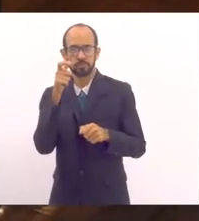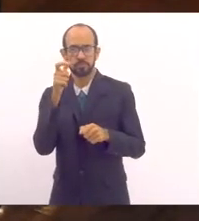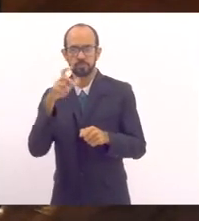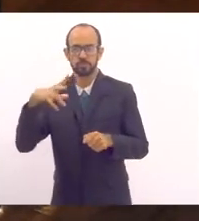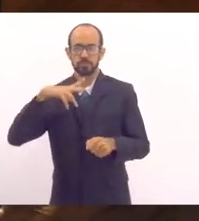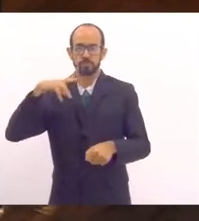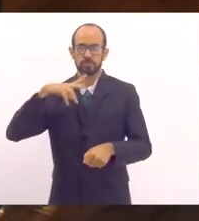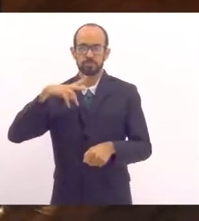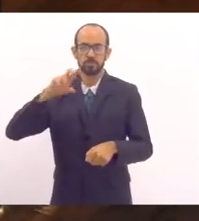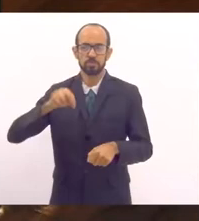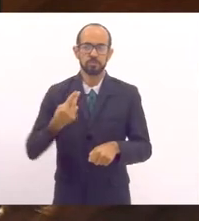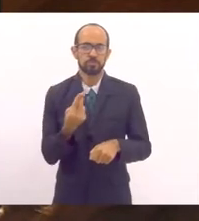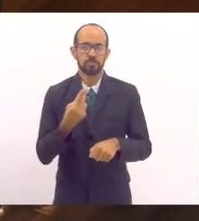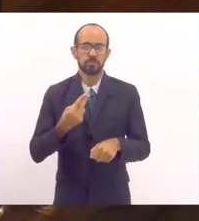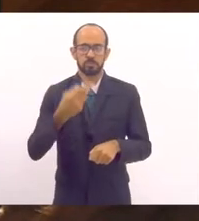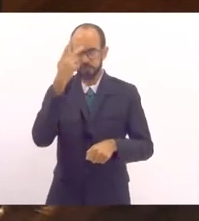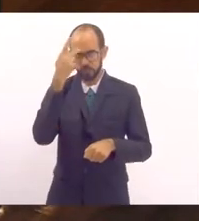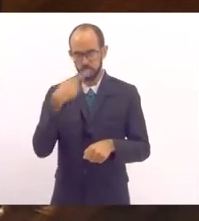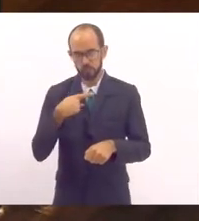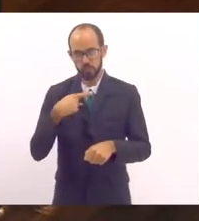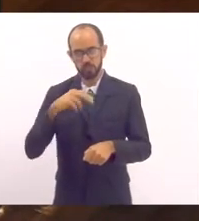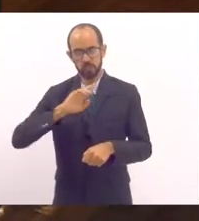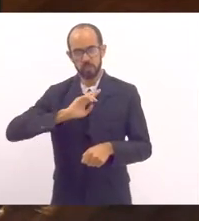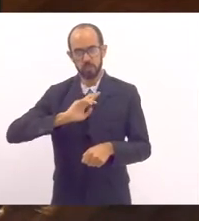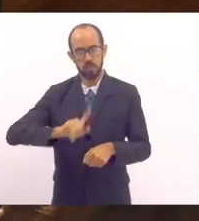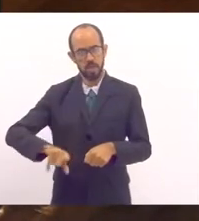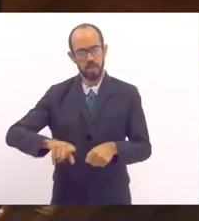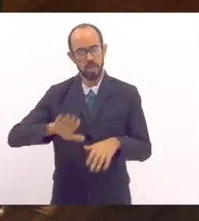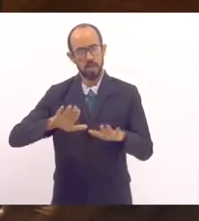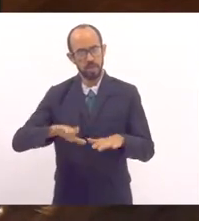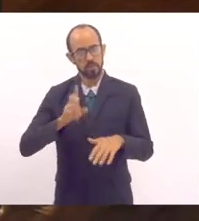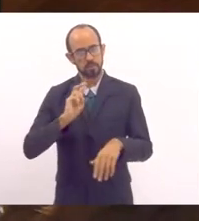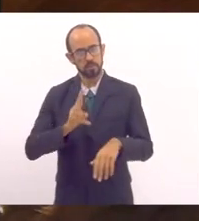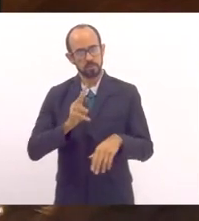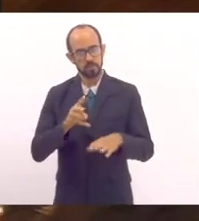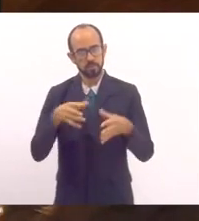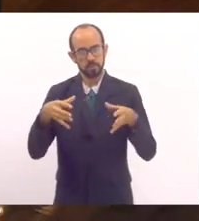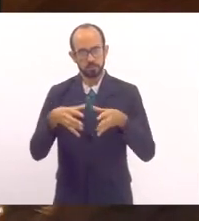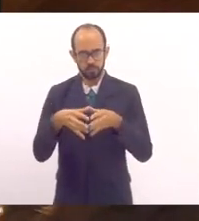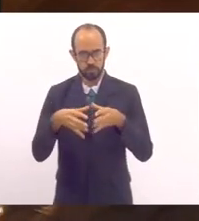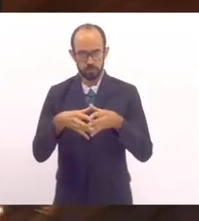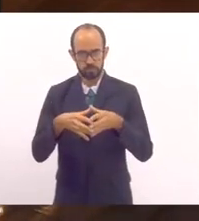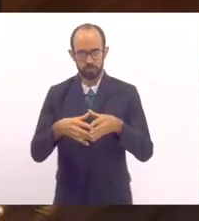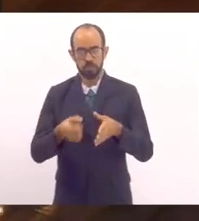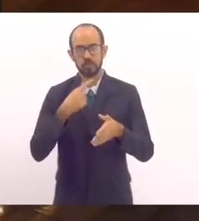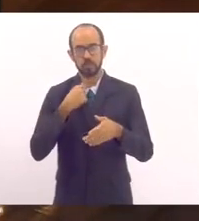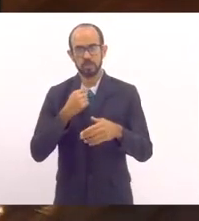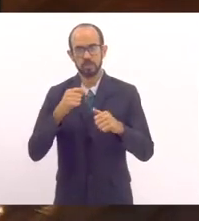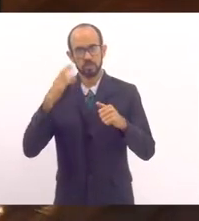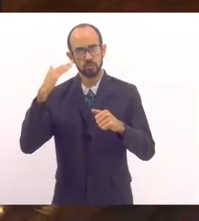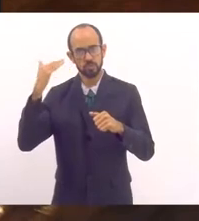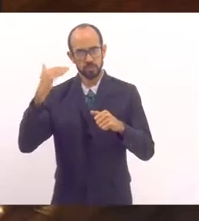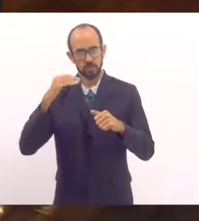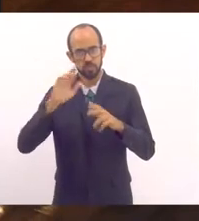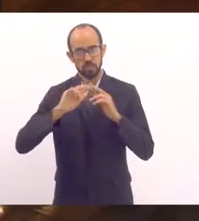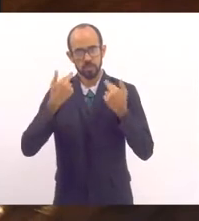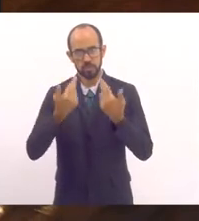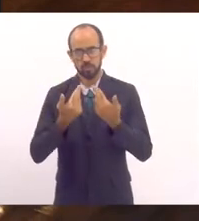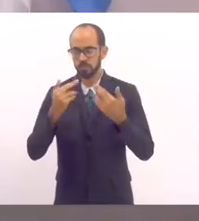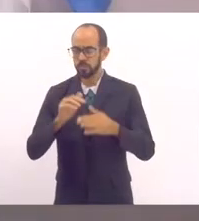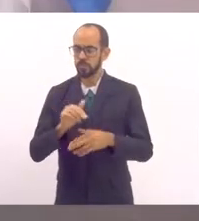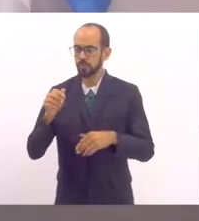exclusos, né, individualistas, muito pelo contrário, interesse sempre comunitário. Desejo sucesso à reunião aí, tá bom,